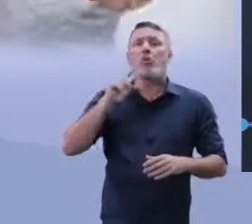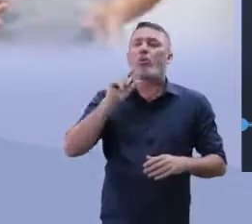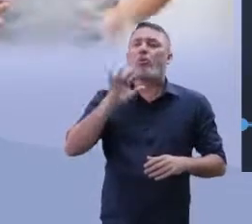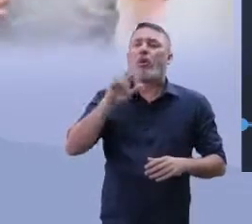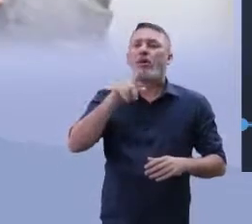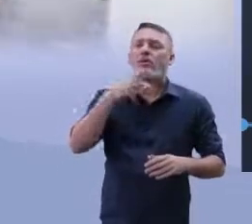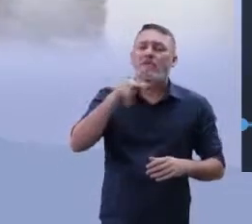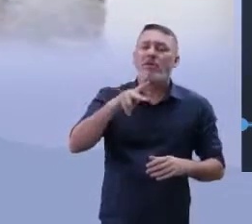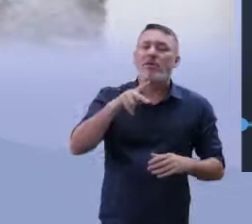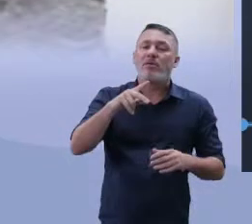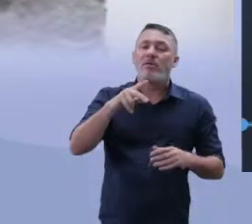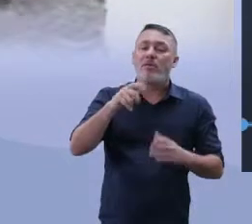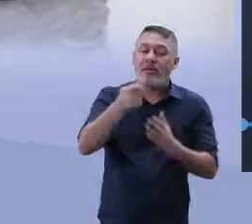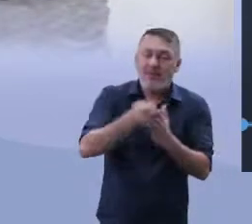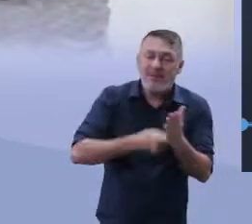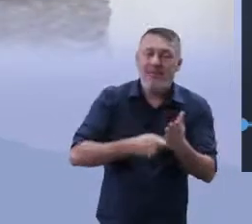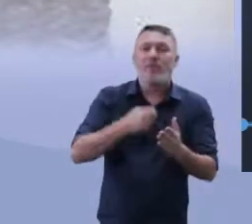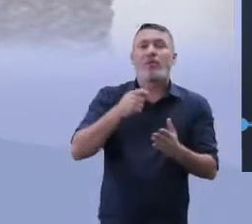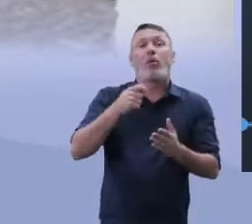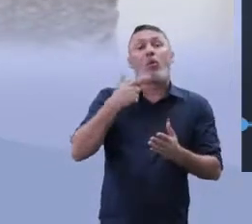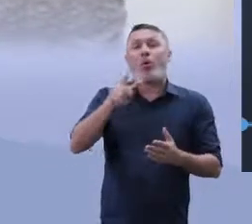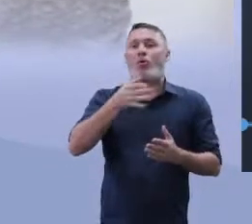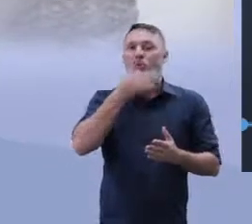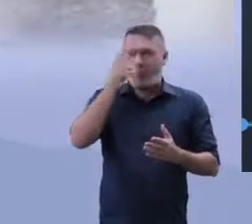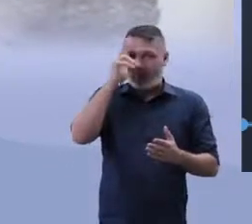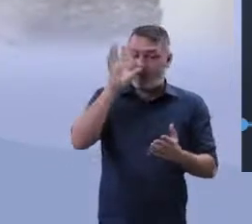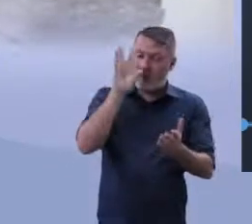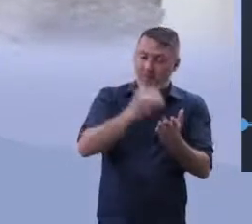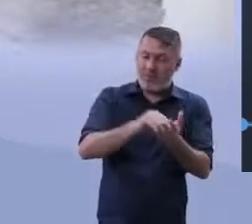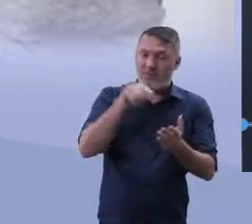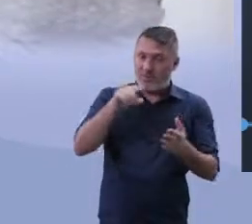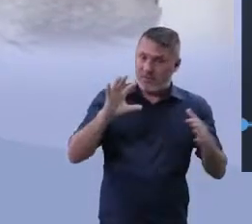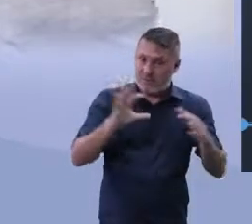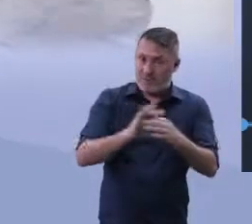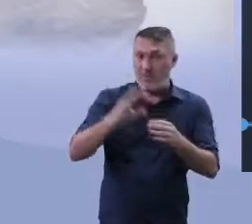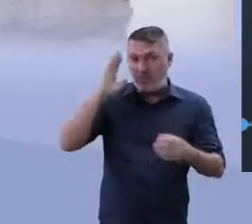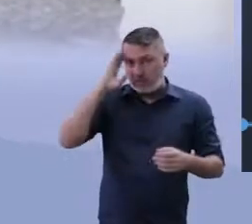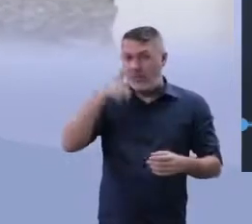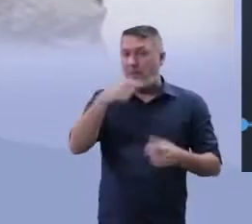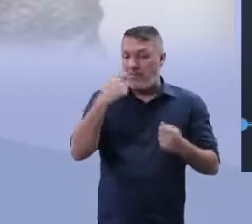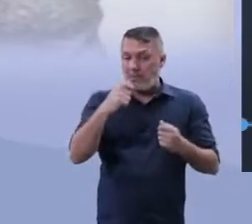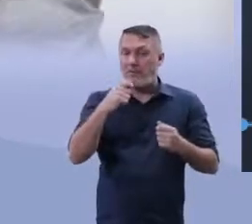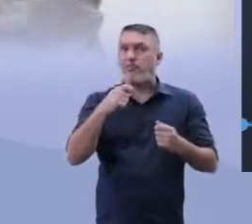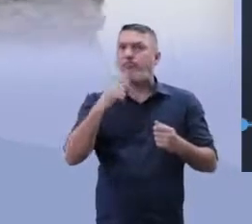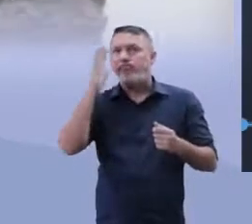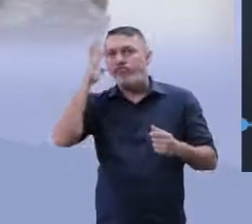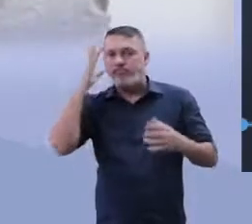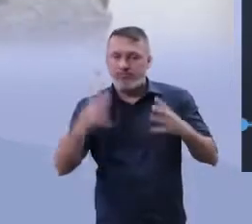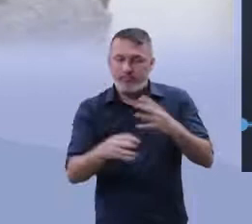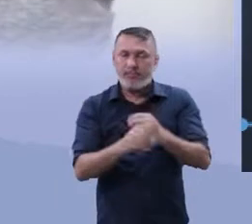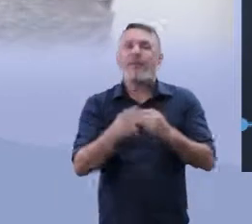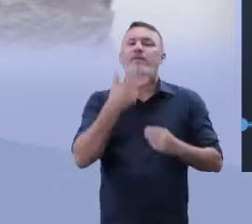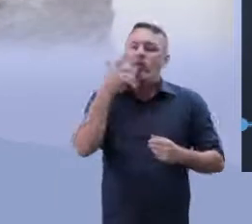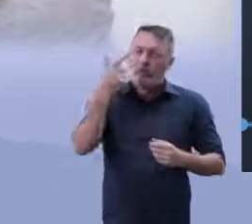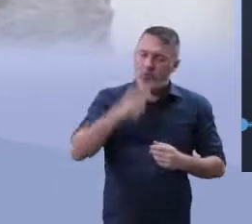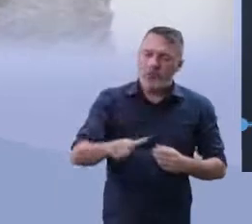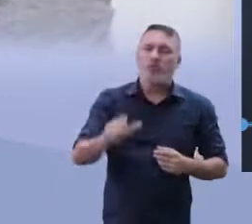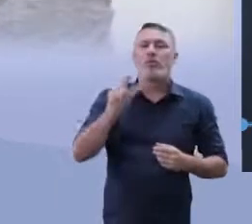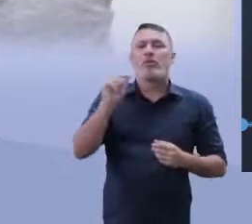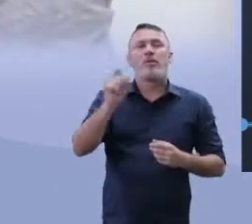nem na sua realidade, mas na sua redação você não pode seguir esse caminho, tá, meus queridos? Voltando a dizer, e preciso rebatizar,